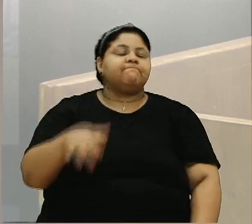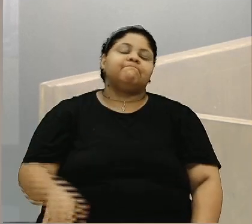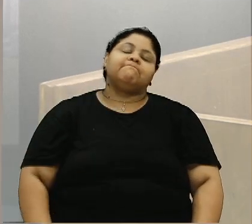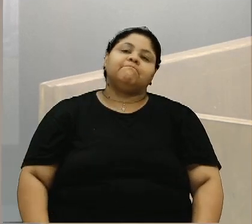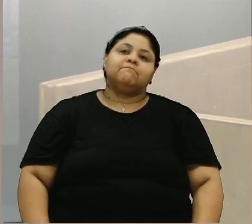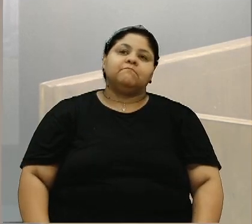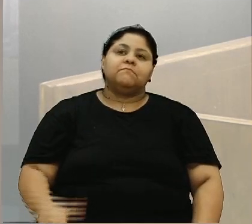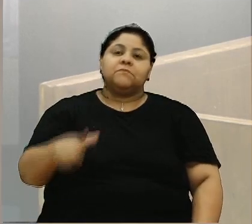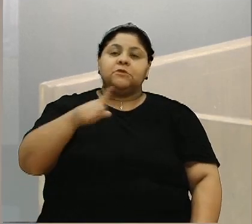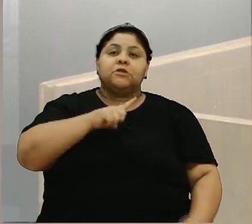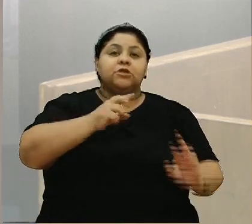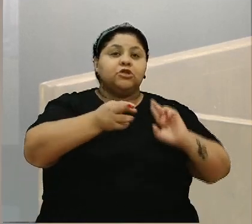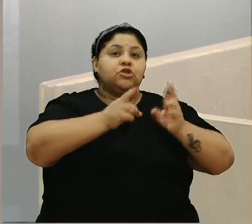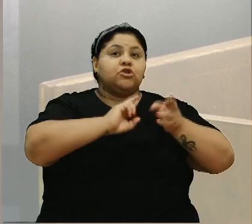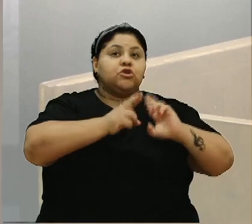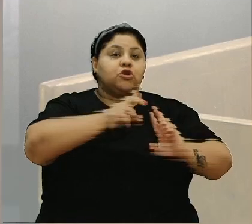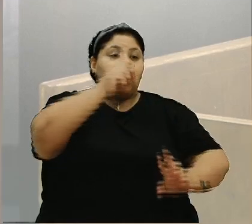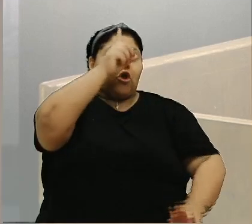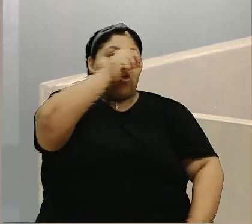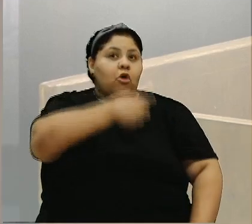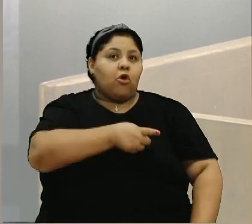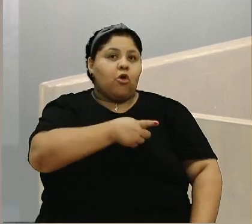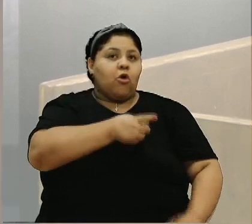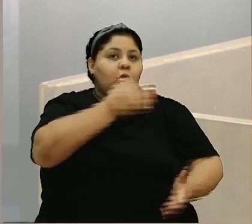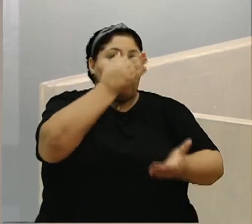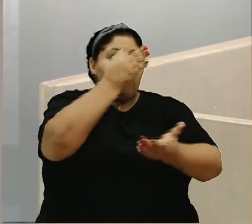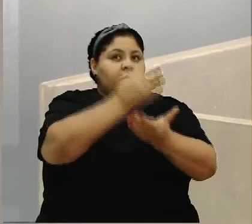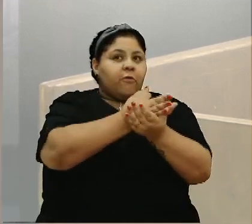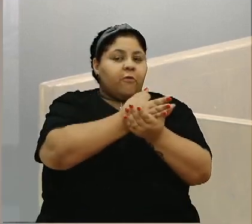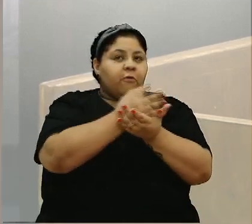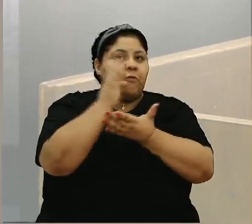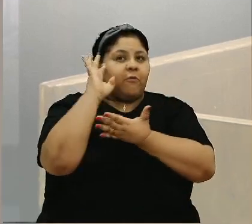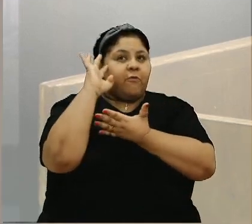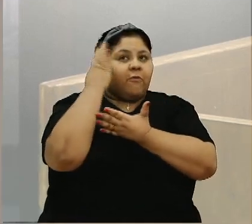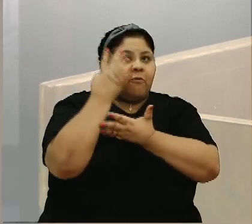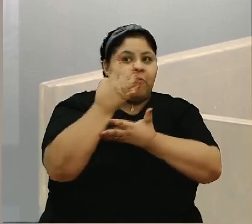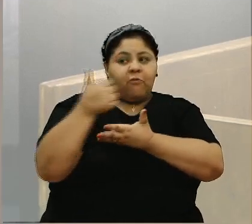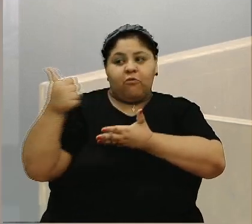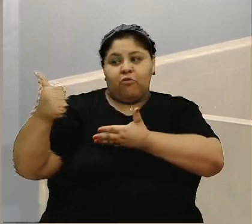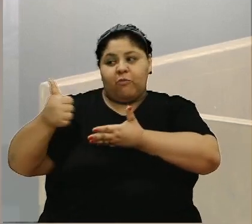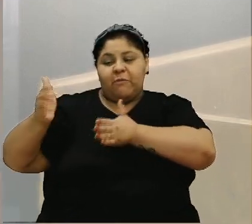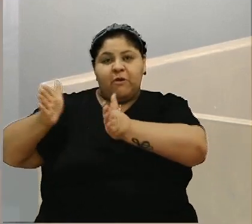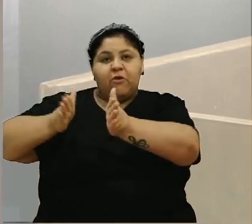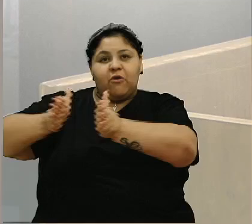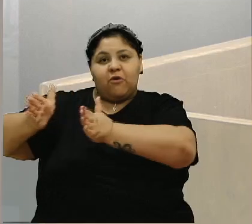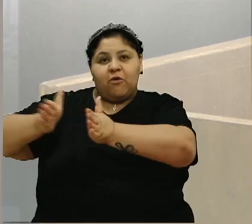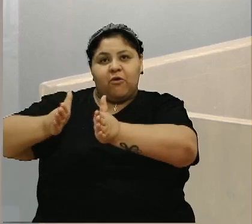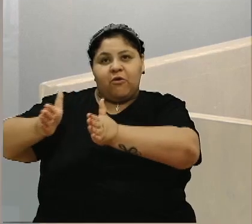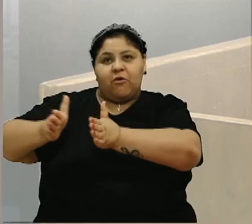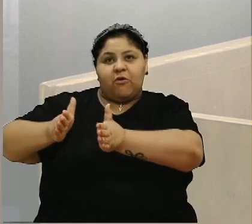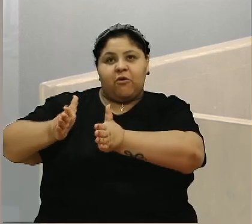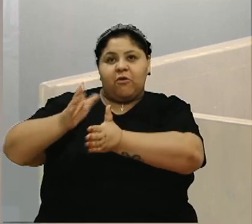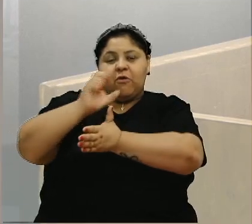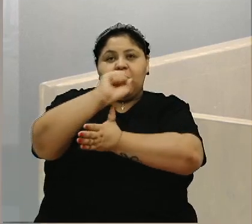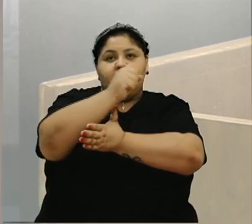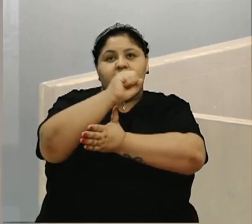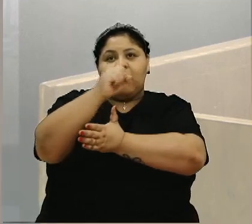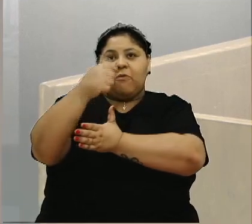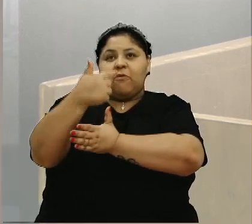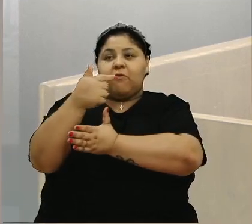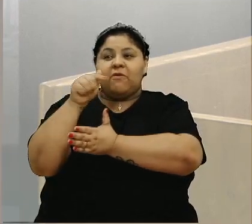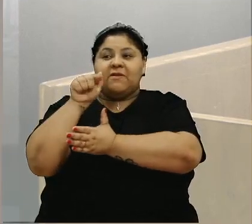tem uma relação direta com as abstenções que aconteceram no primeiro turno, onde 87